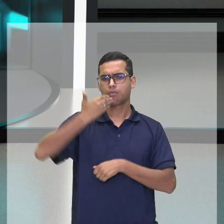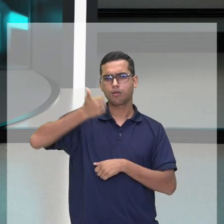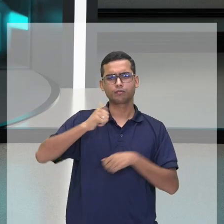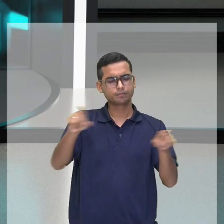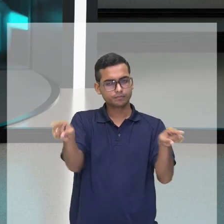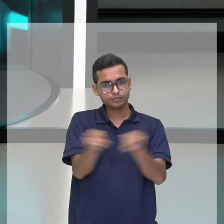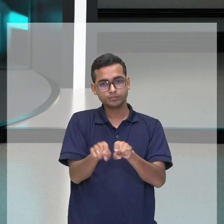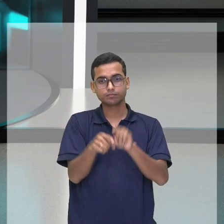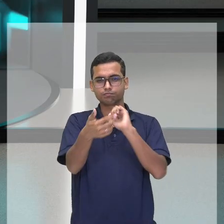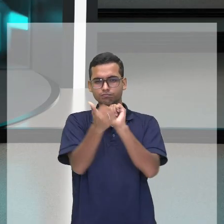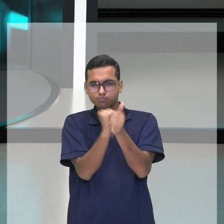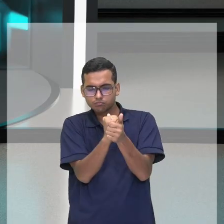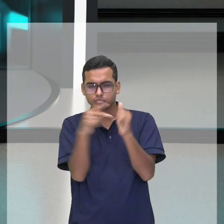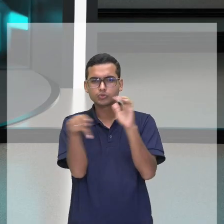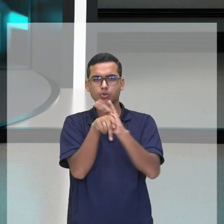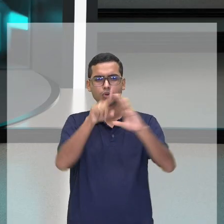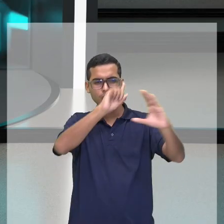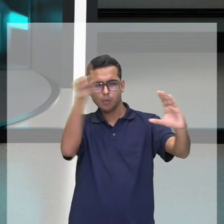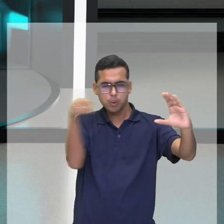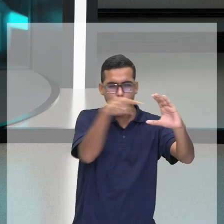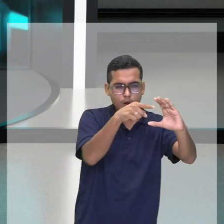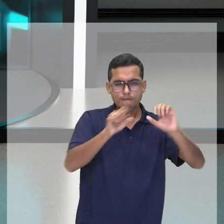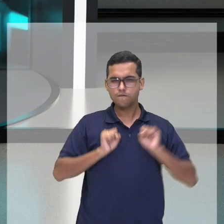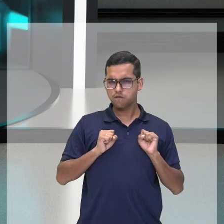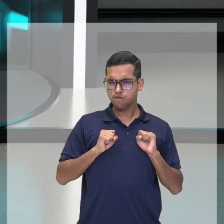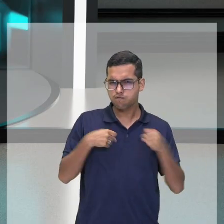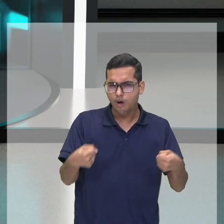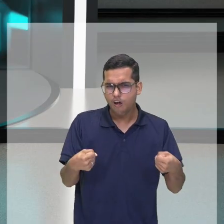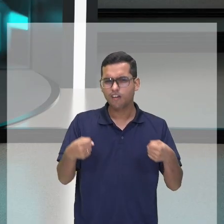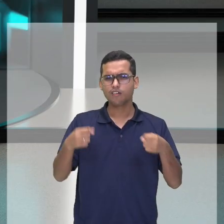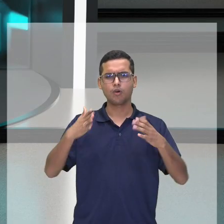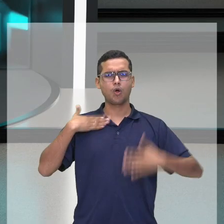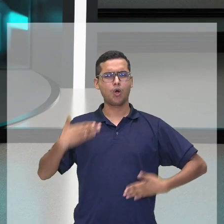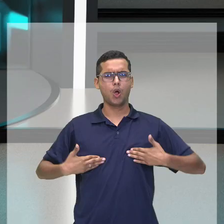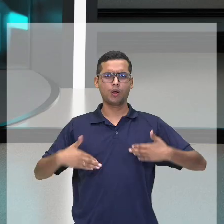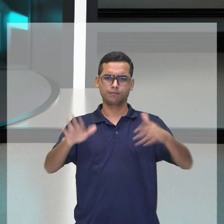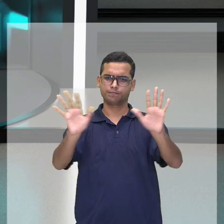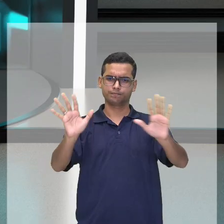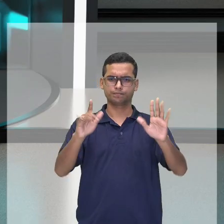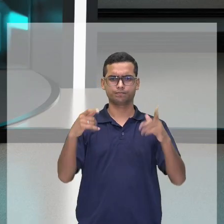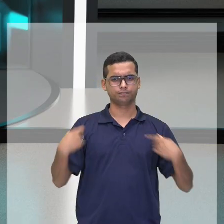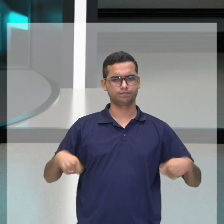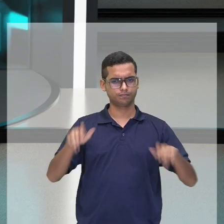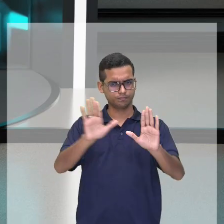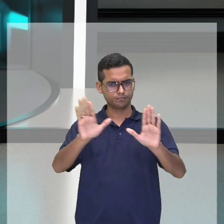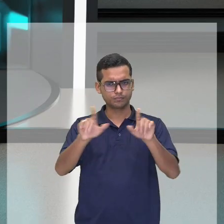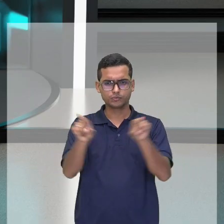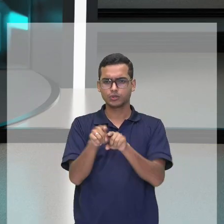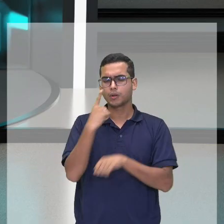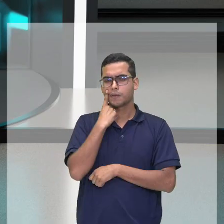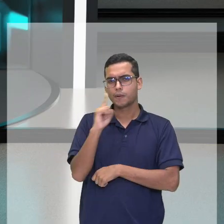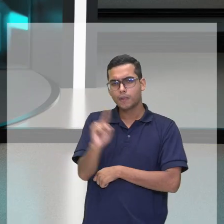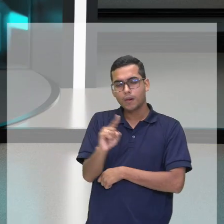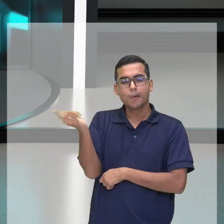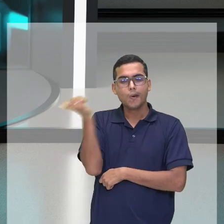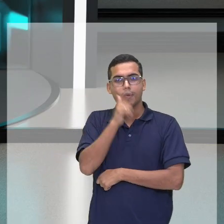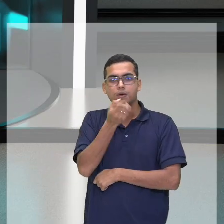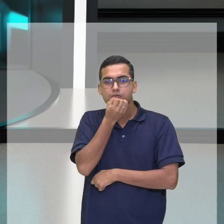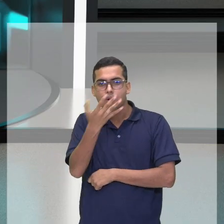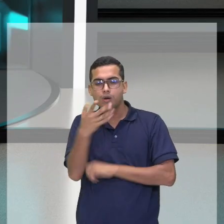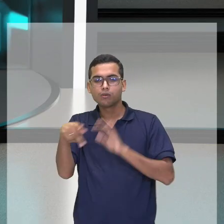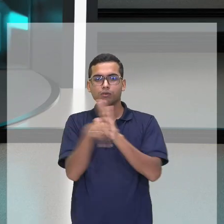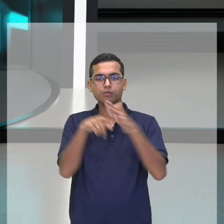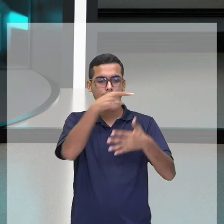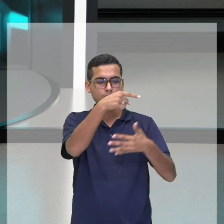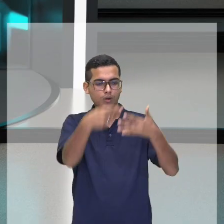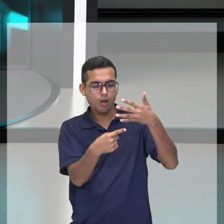exigem assim tanto esforço físico, mas eles são bons para desenvolver esses aspectos que eu